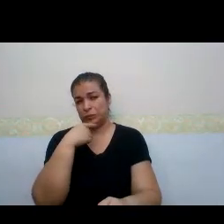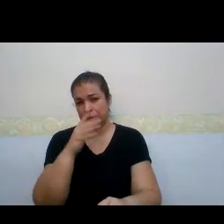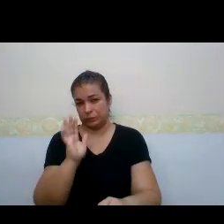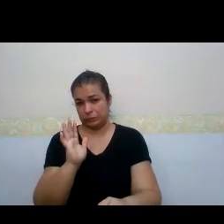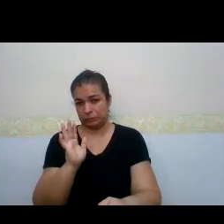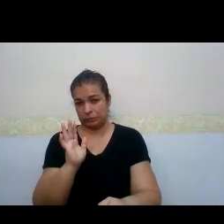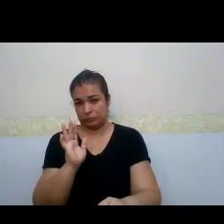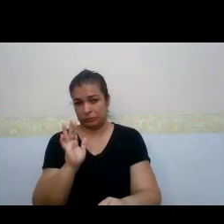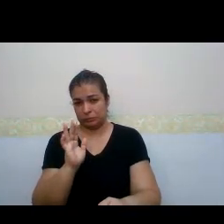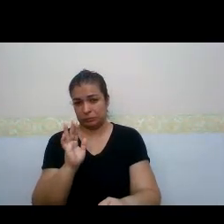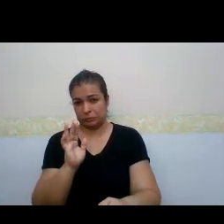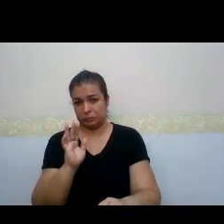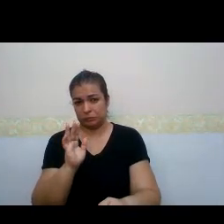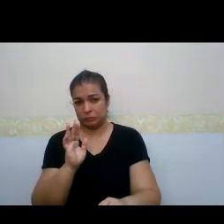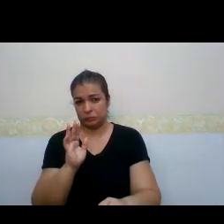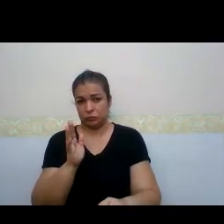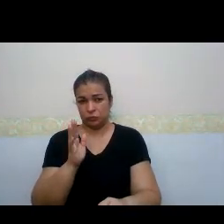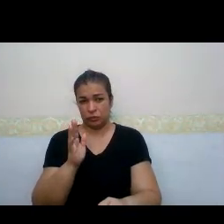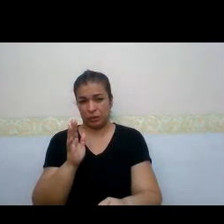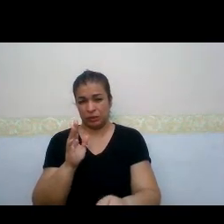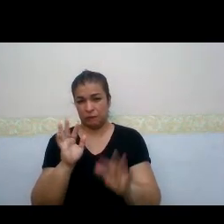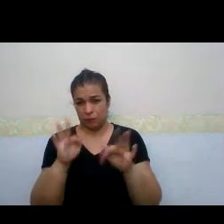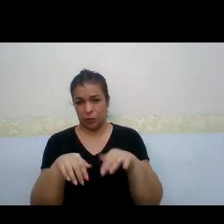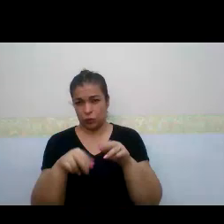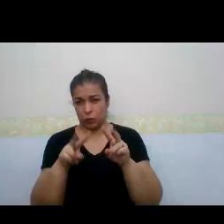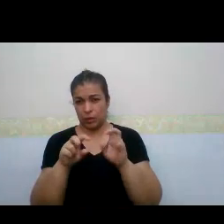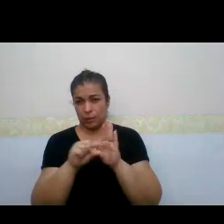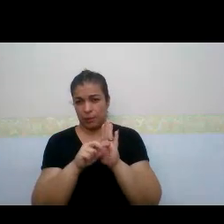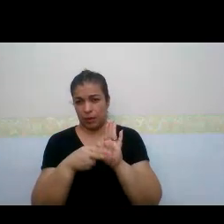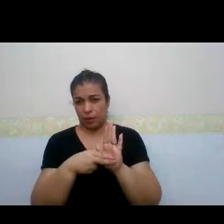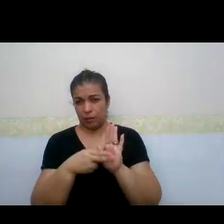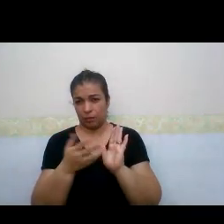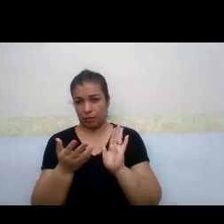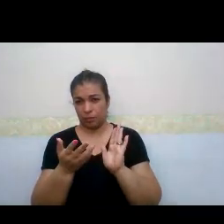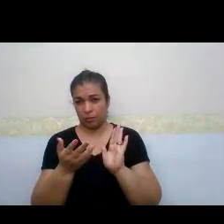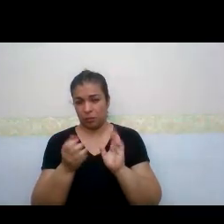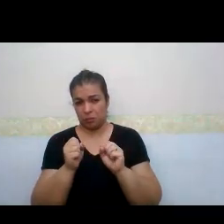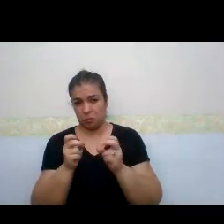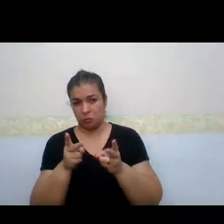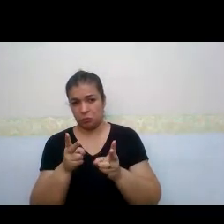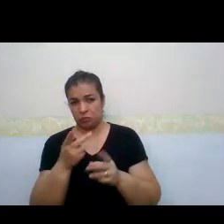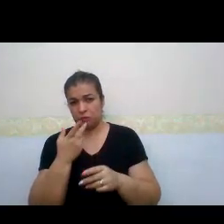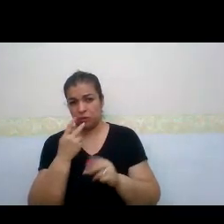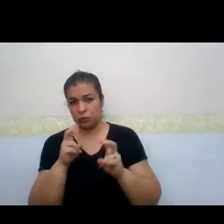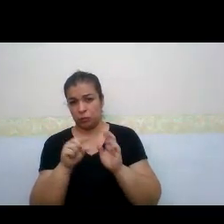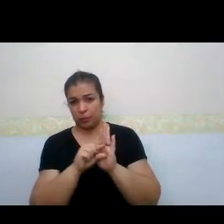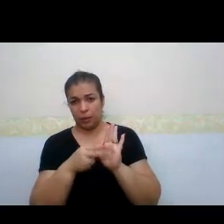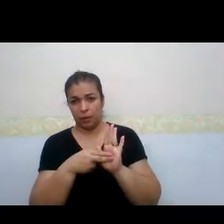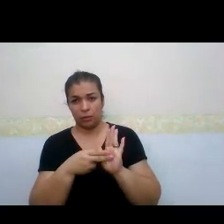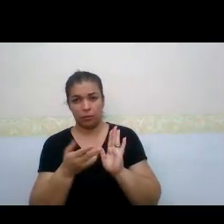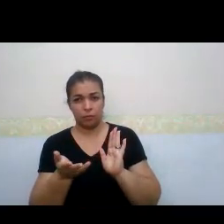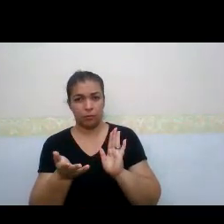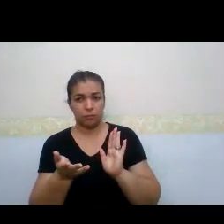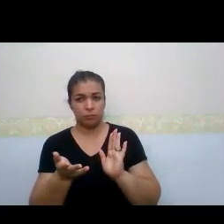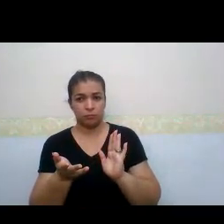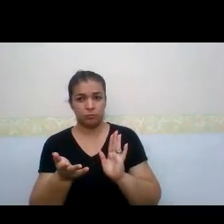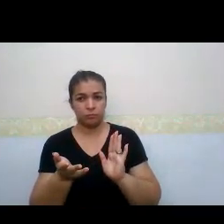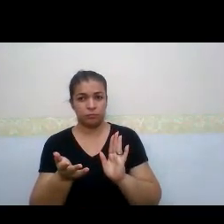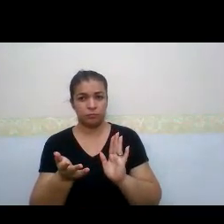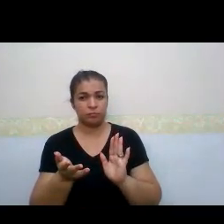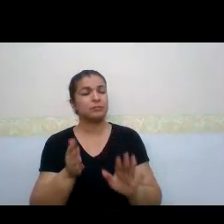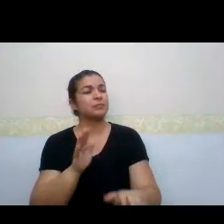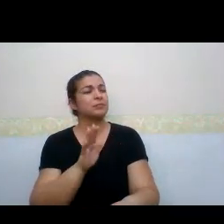já do tema da ementa. Você vai continuar falando do tema da ementa? Não,